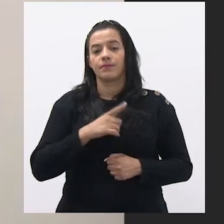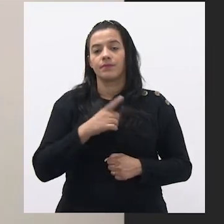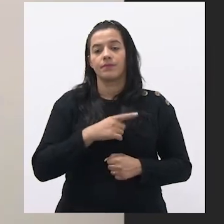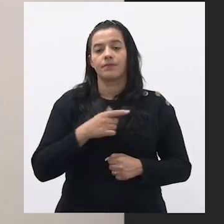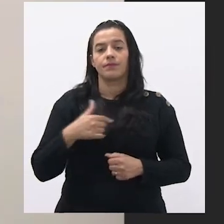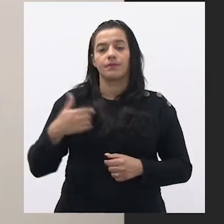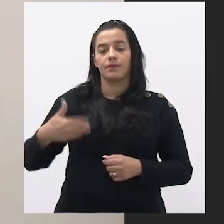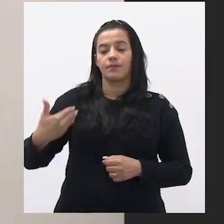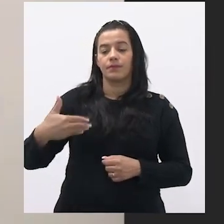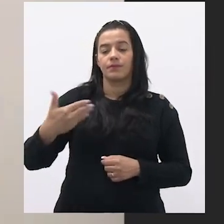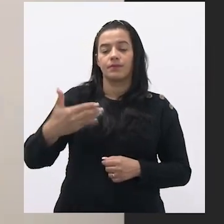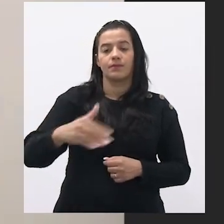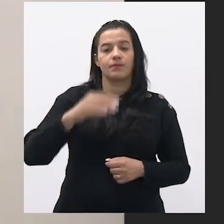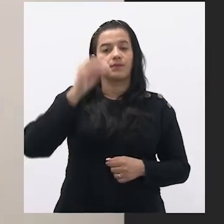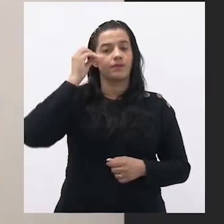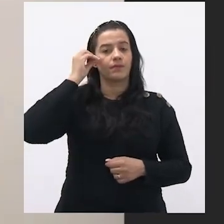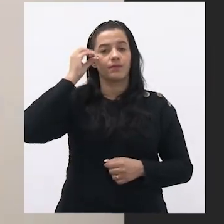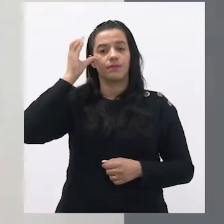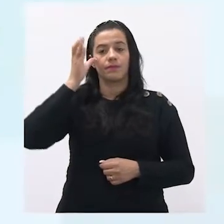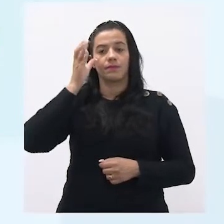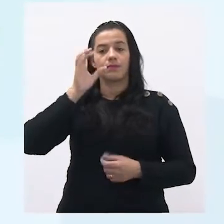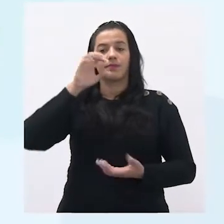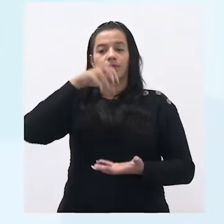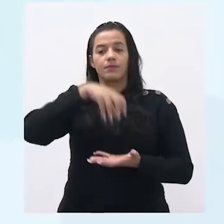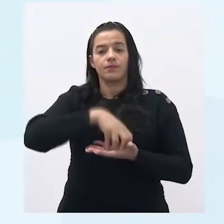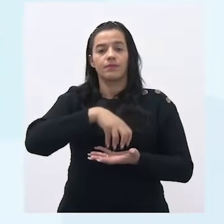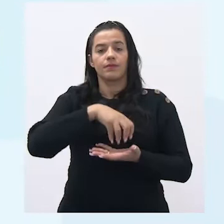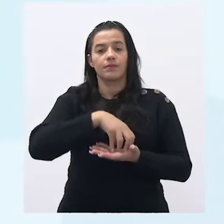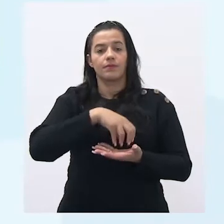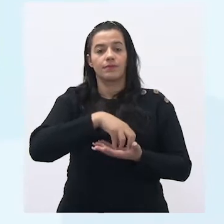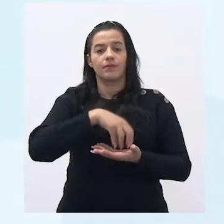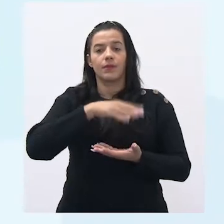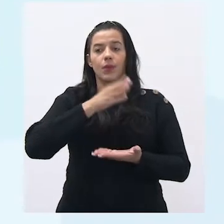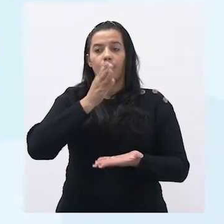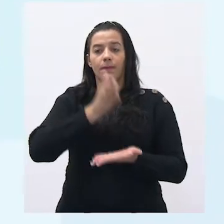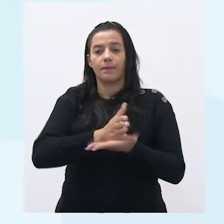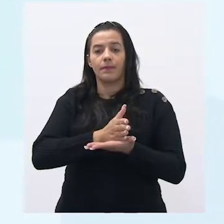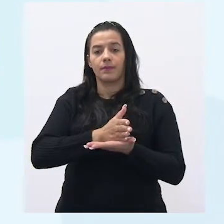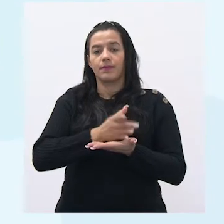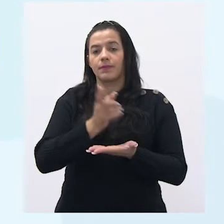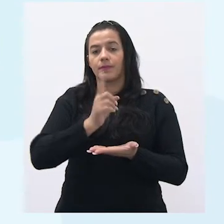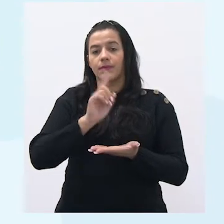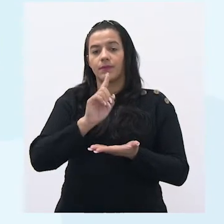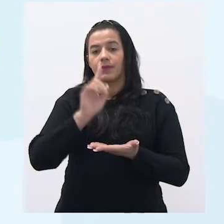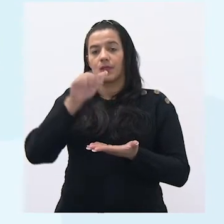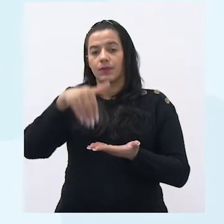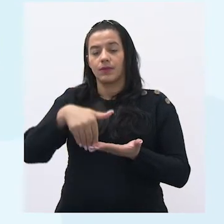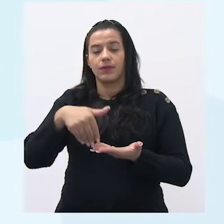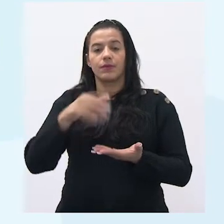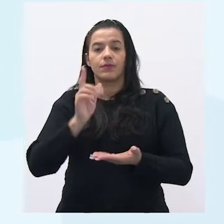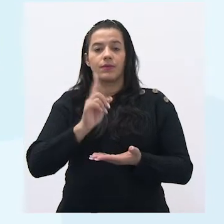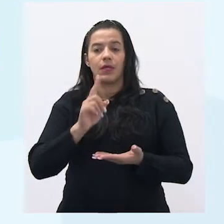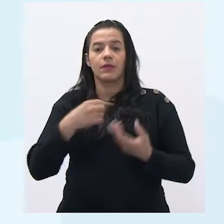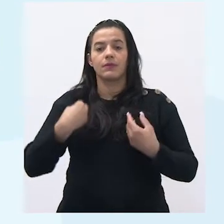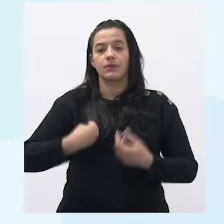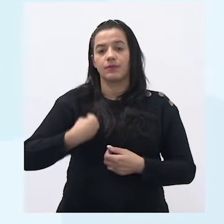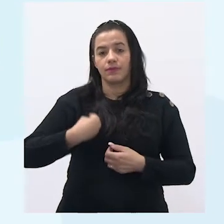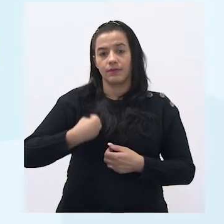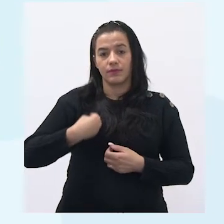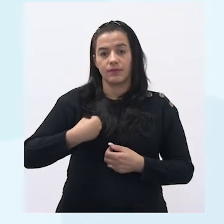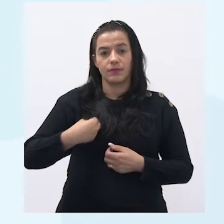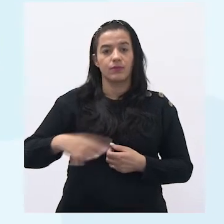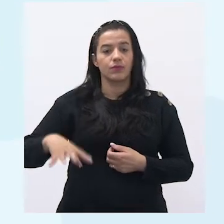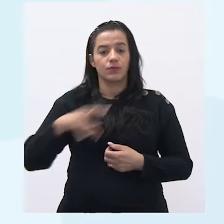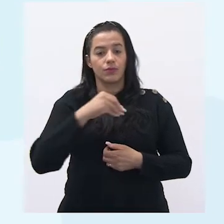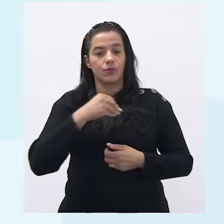do conhecimento, não como um meio, quer dizer, como um meio e não como um fim. Estudantes precisam vivenciar situações de